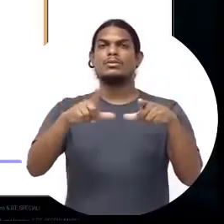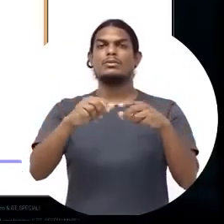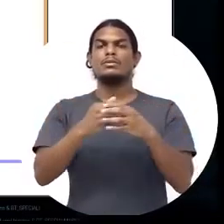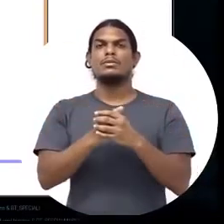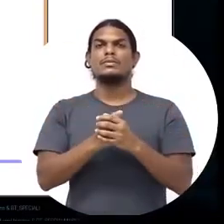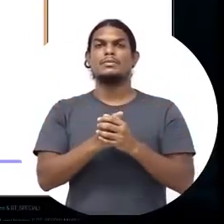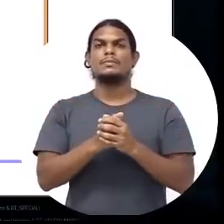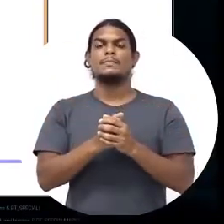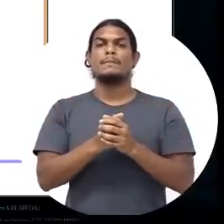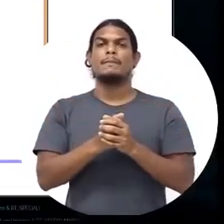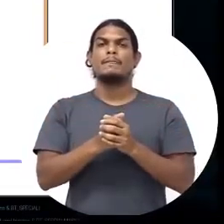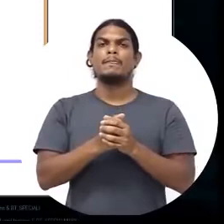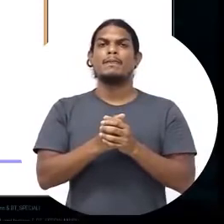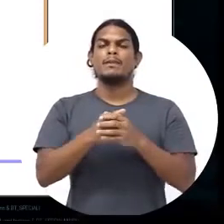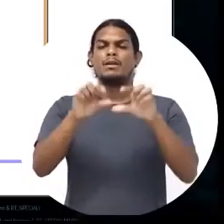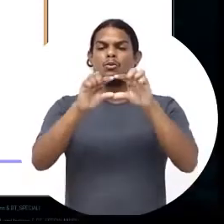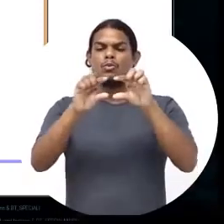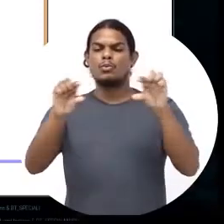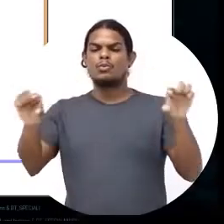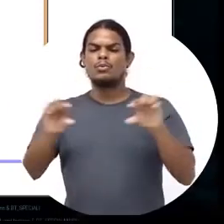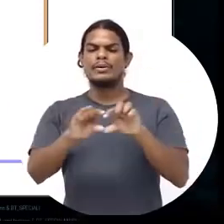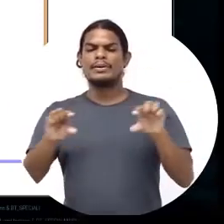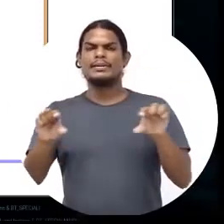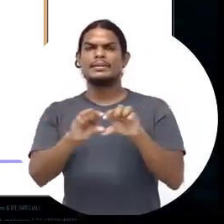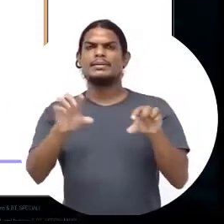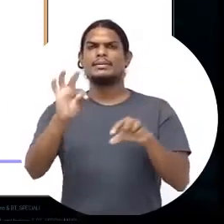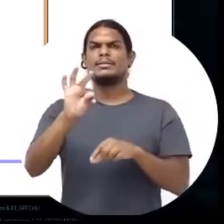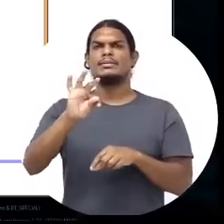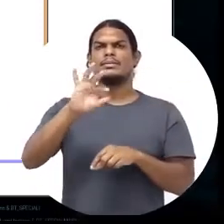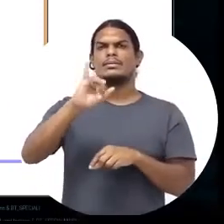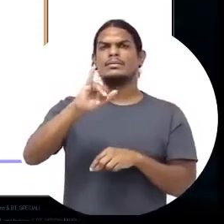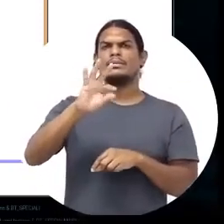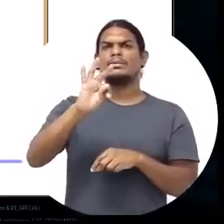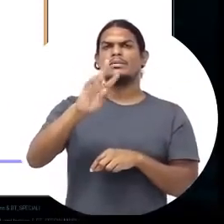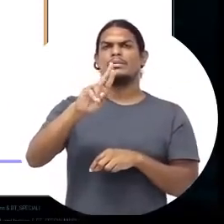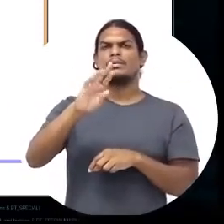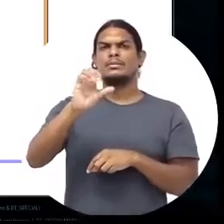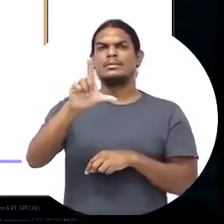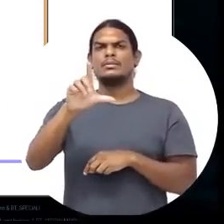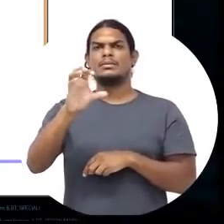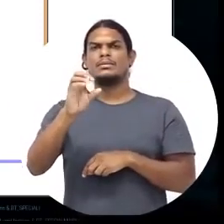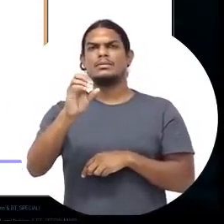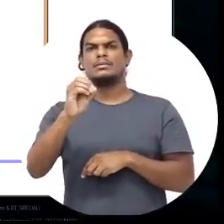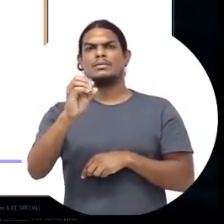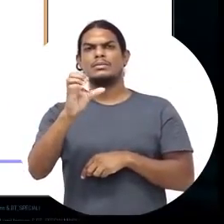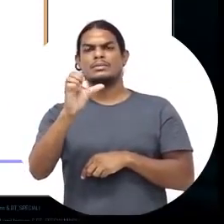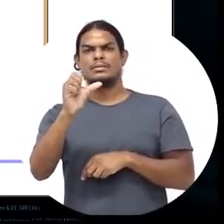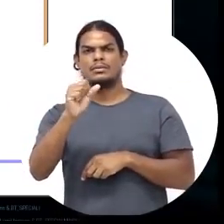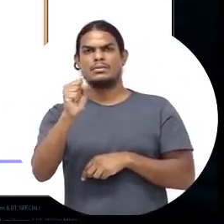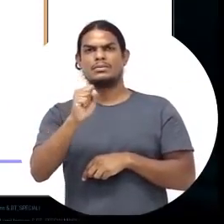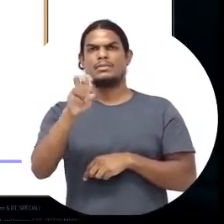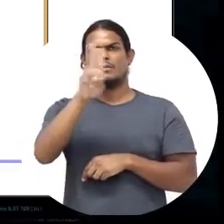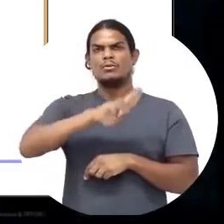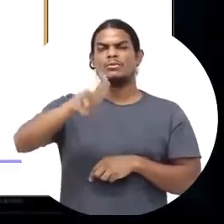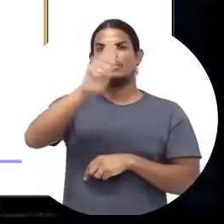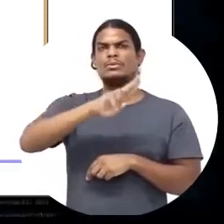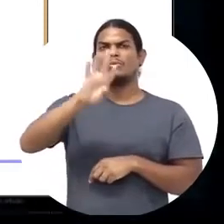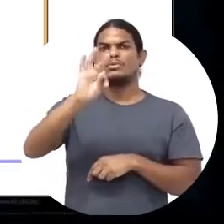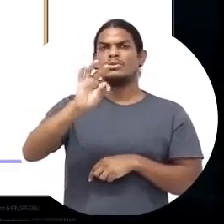de títulos. Esses títulos, dia, mês e local, ele vai ser colocado com